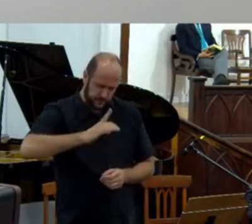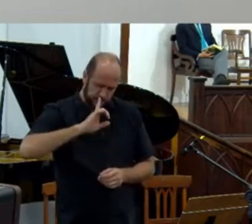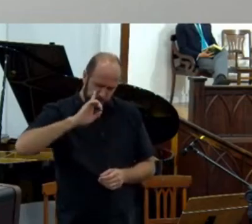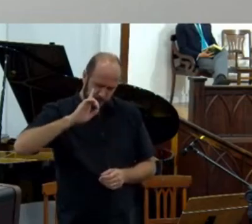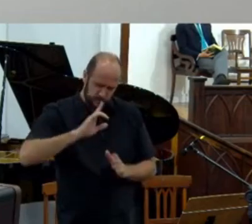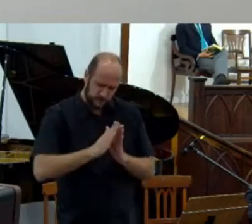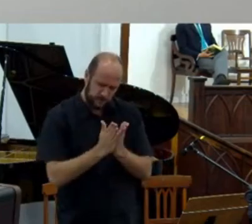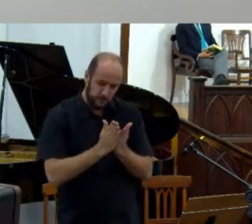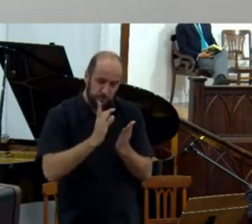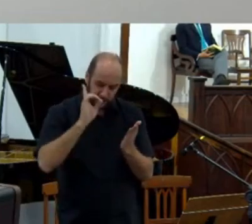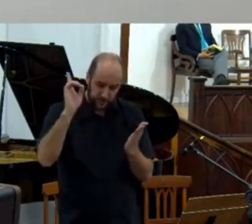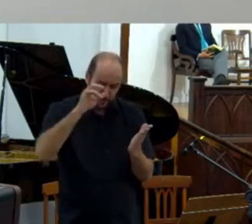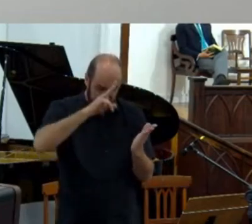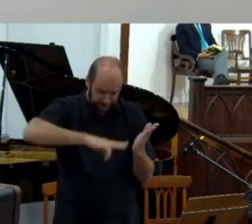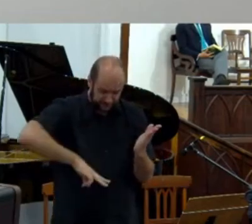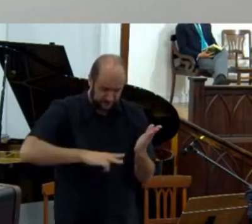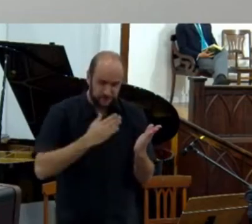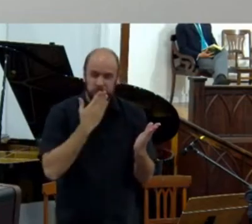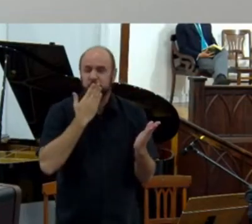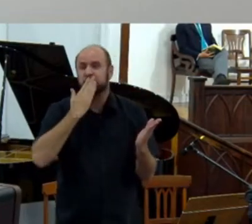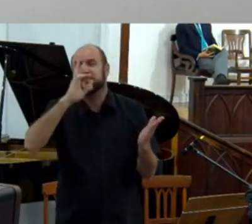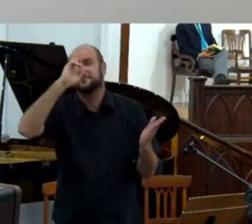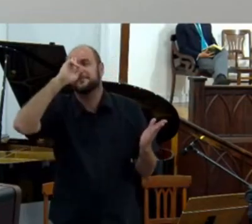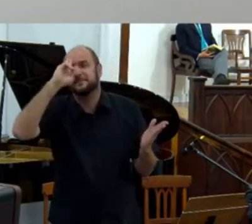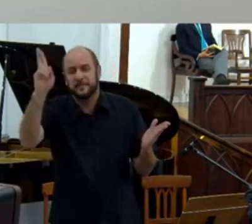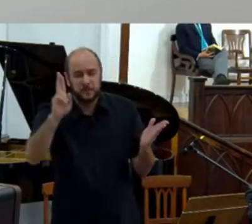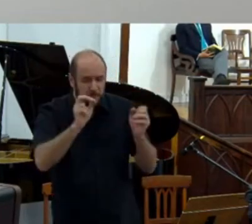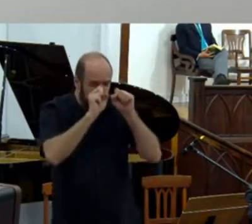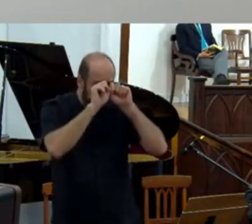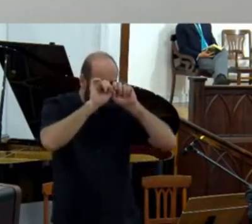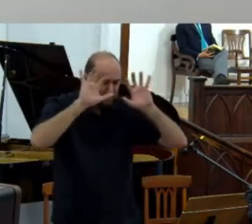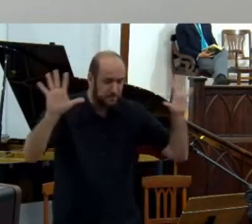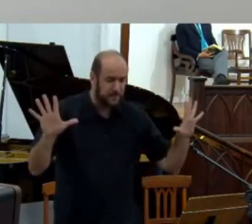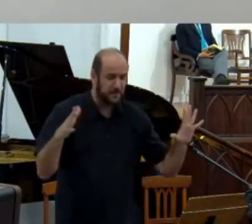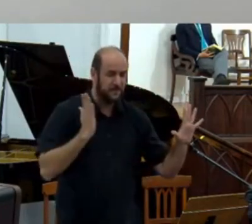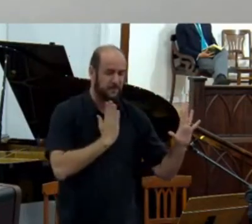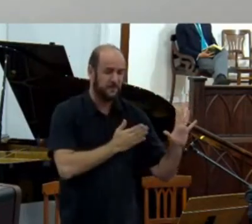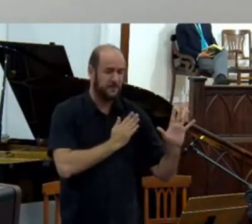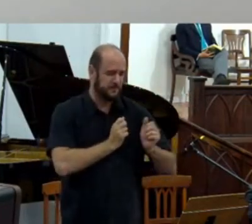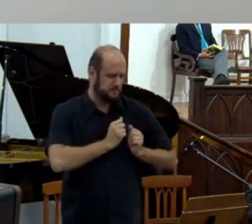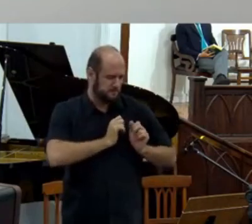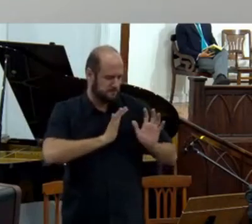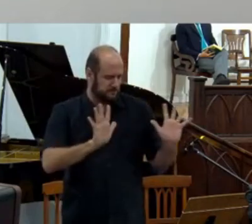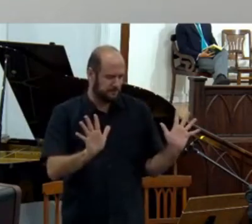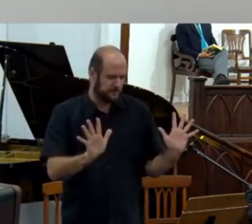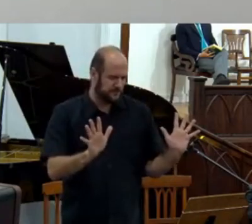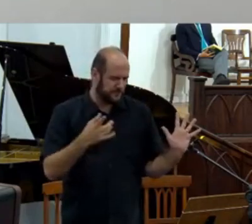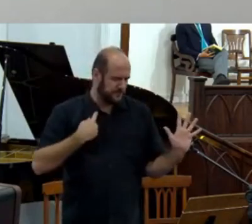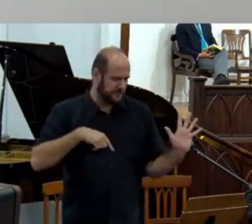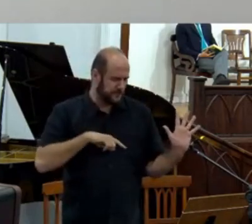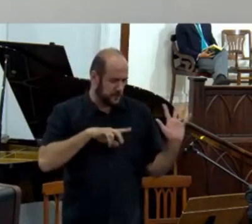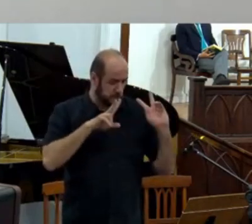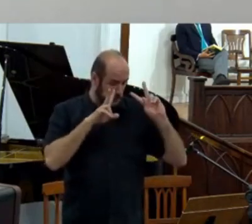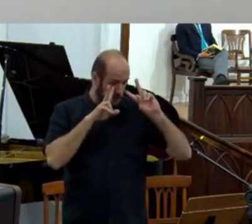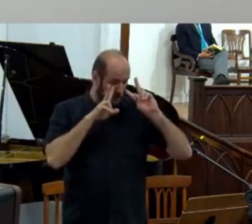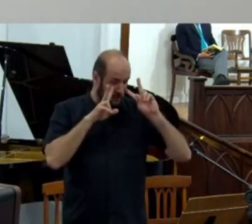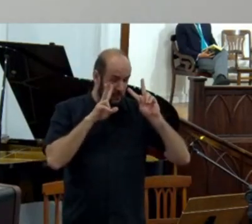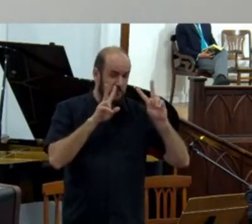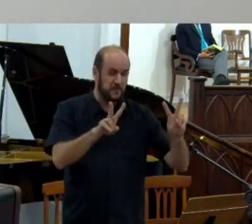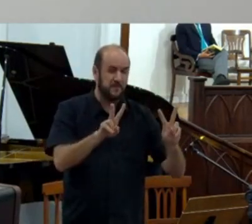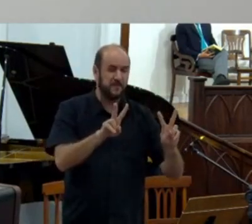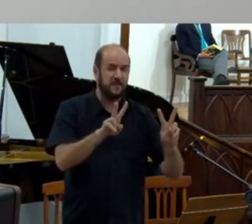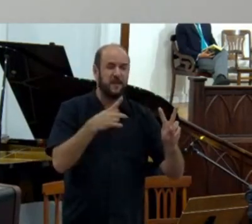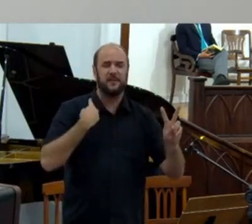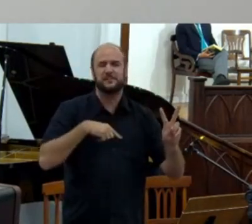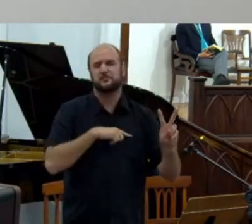e nós clamamos ao Senhor que a ilumine em nosso coração, para que enxerguemos aquilo que